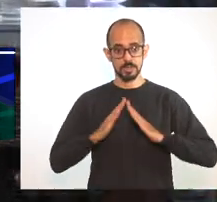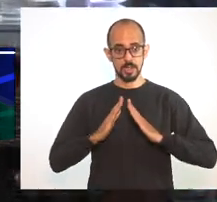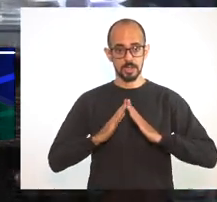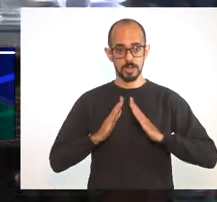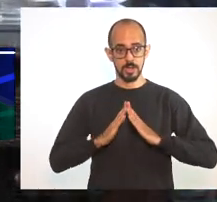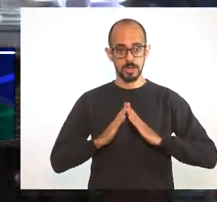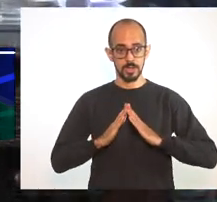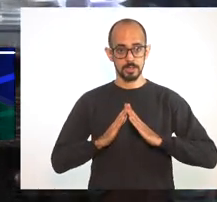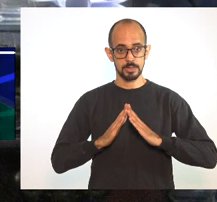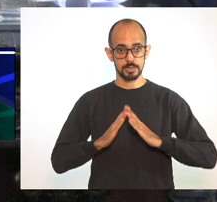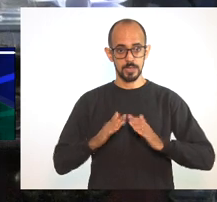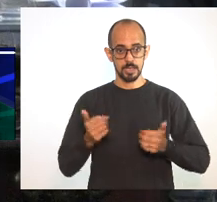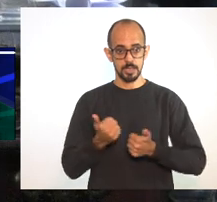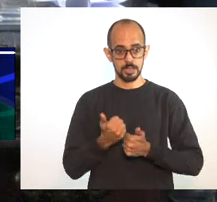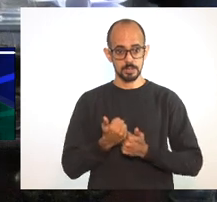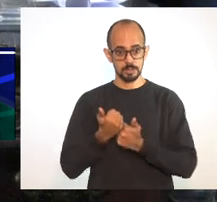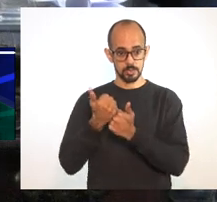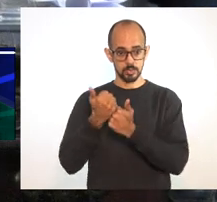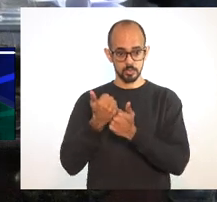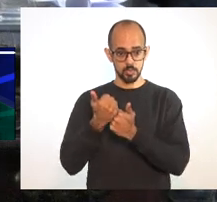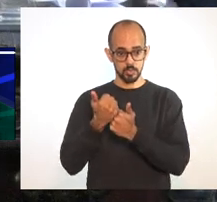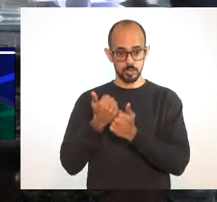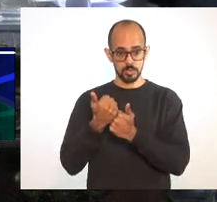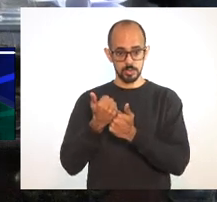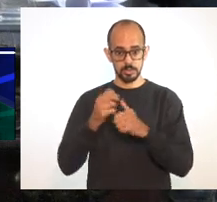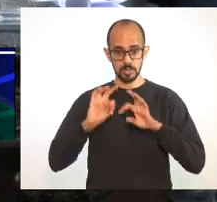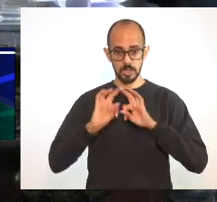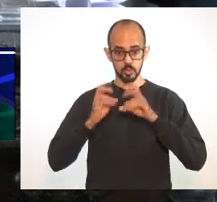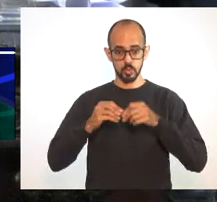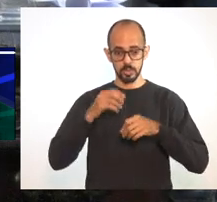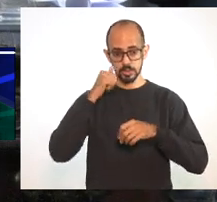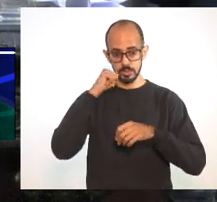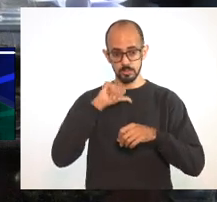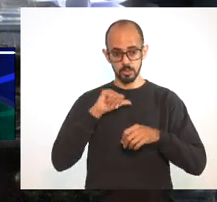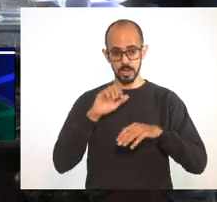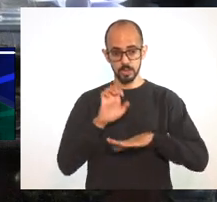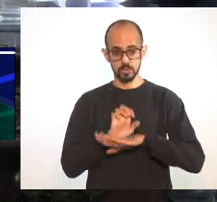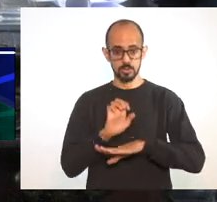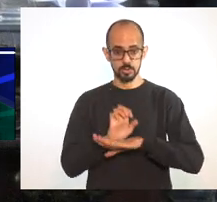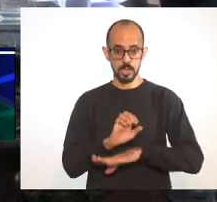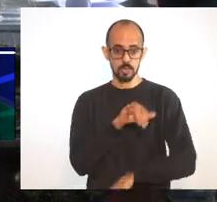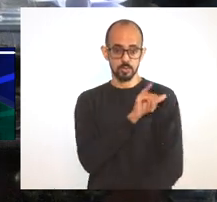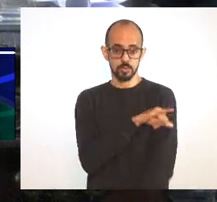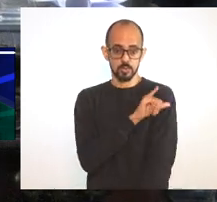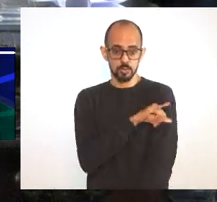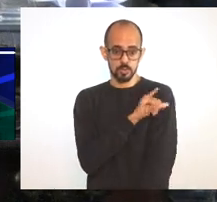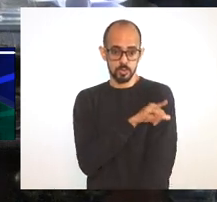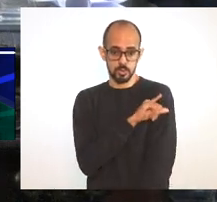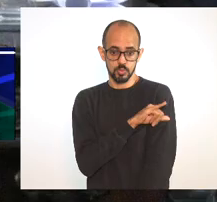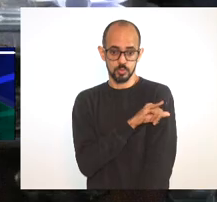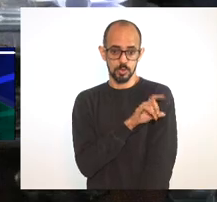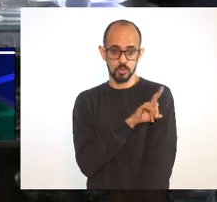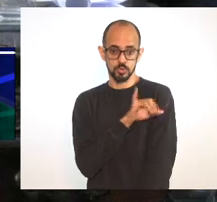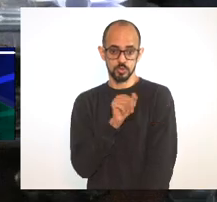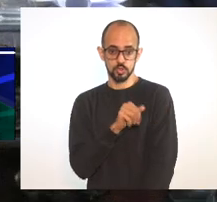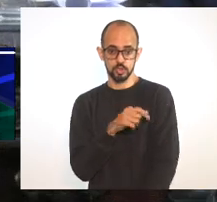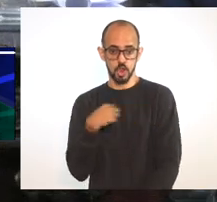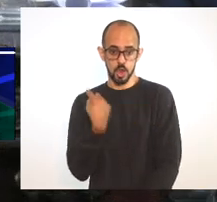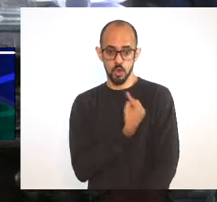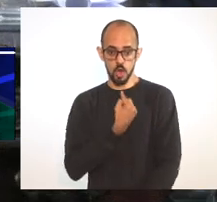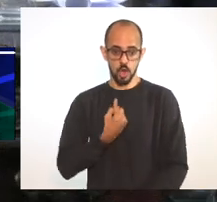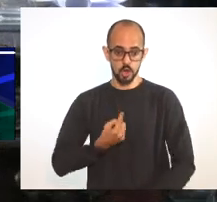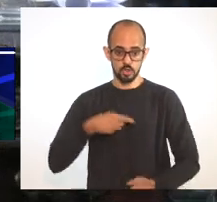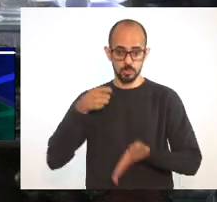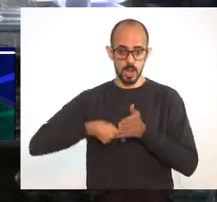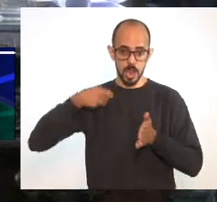nossas assessoras, a todas as mulheres do Estado do Rio de Janeiro, pelo nosso dia, pela nossa luta, pela